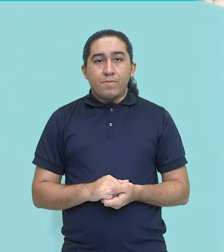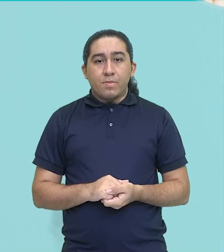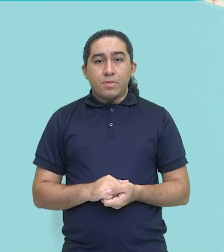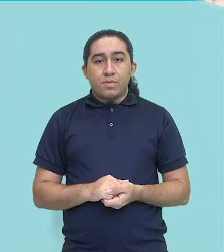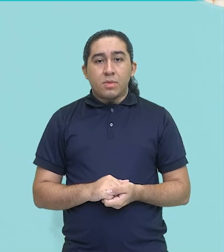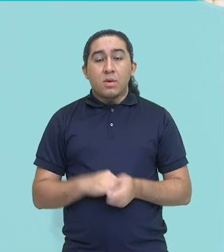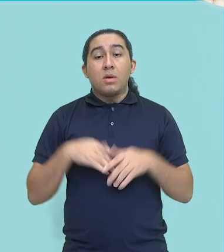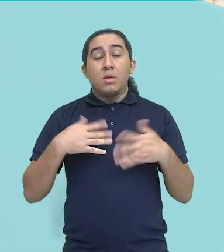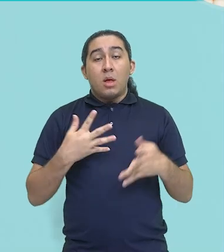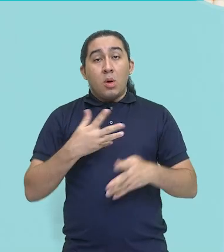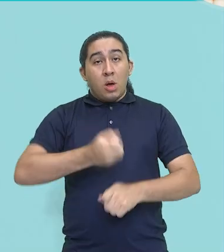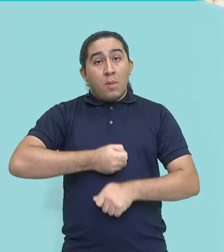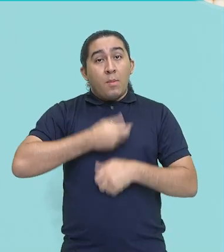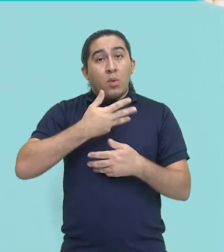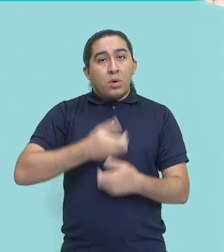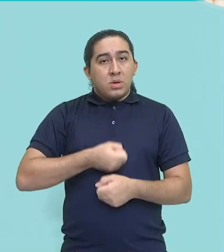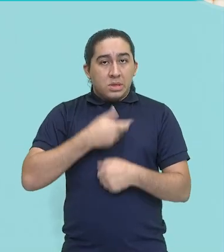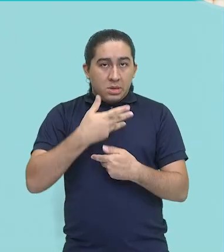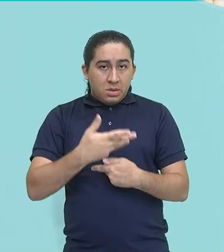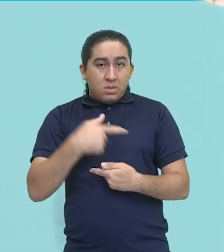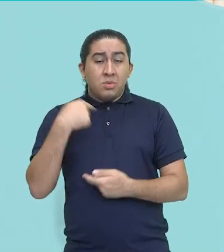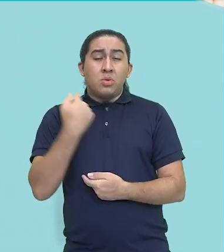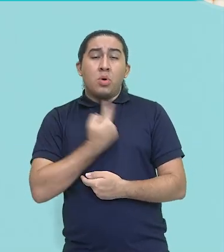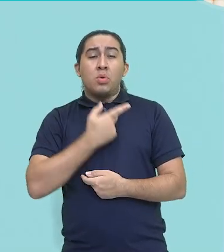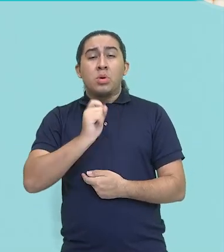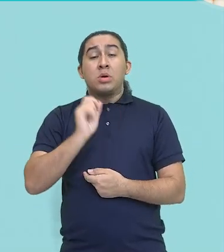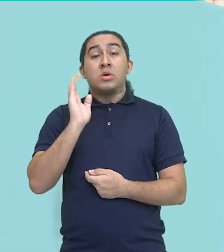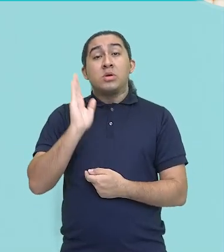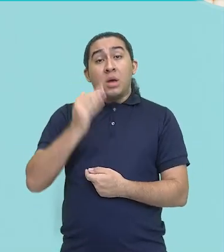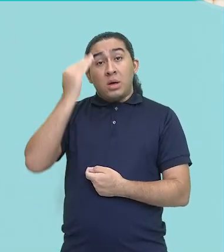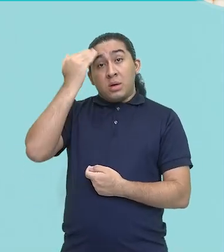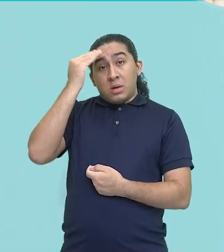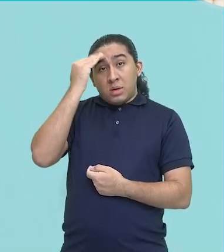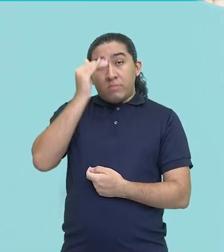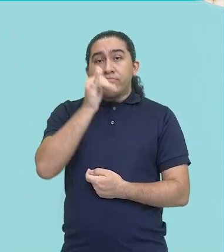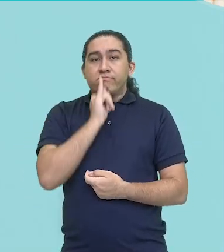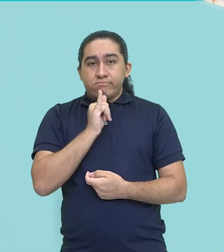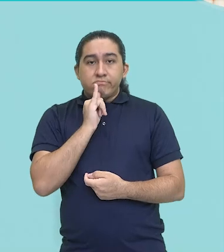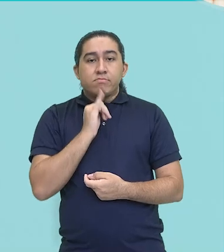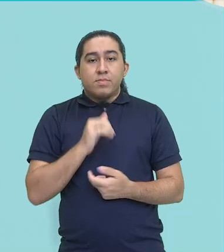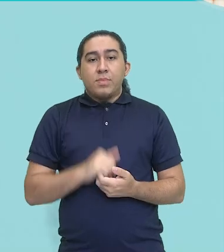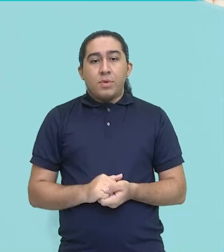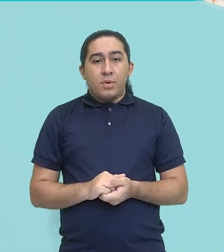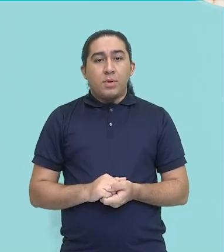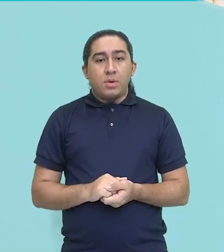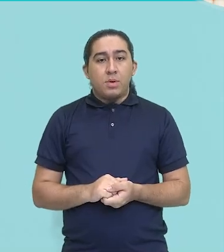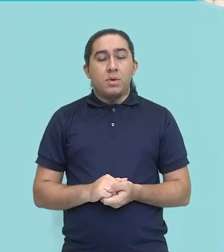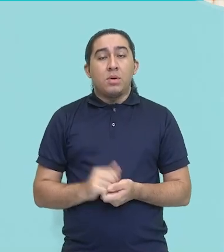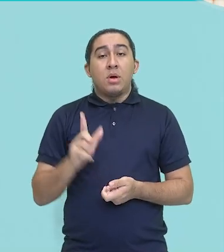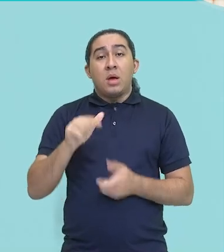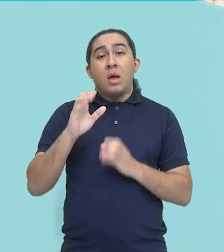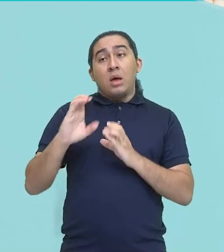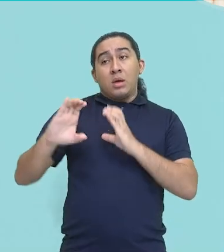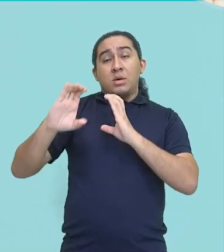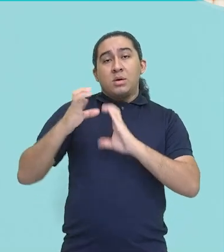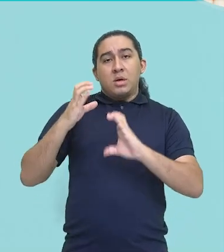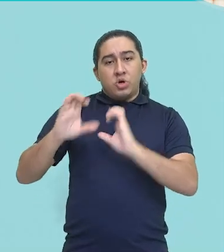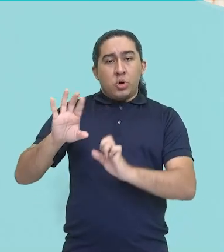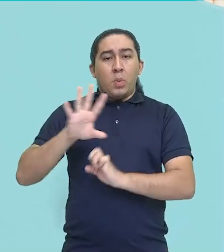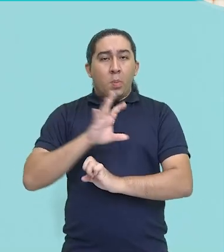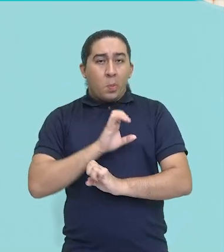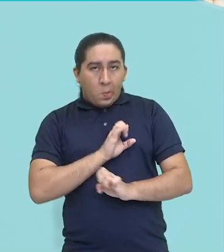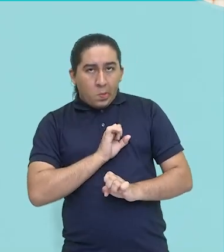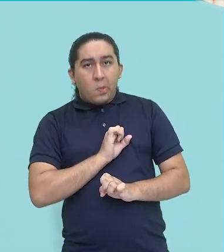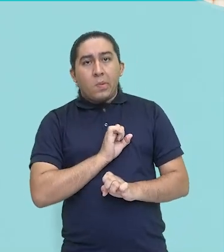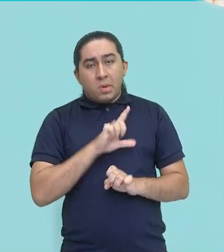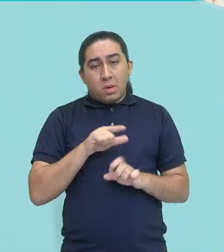poesia lírica, né, a gente acabou de ver um exemplo, da cantiga de amor, e essa cantiga,